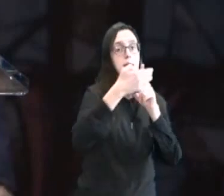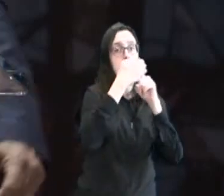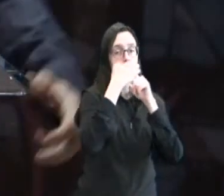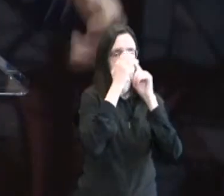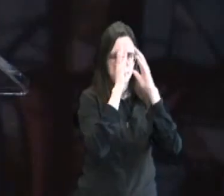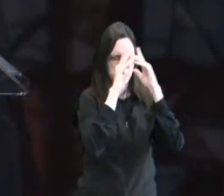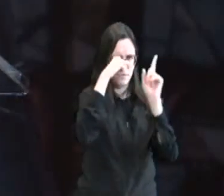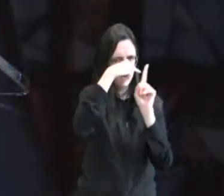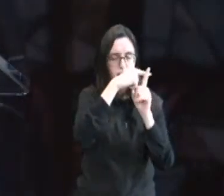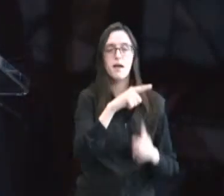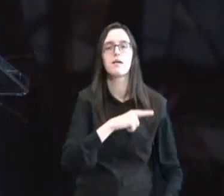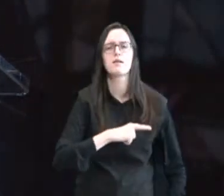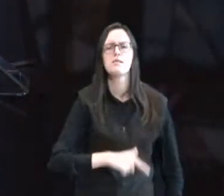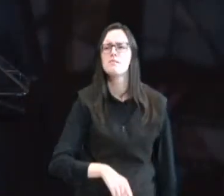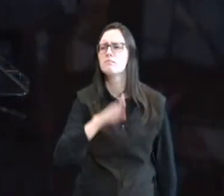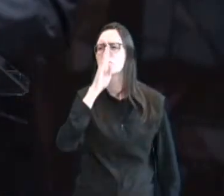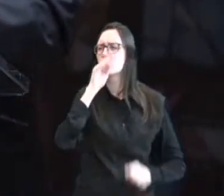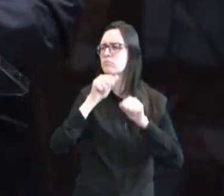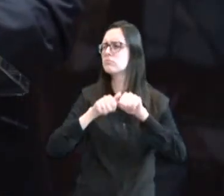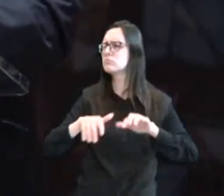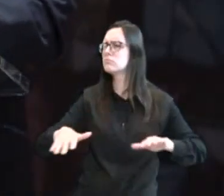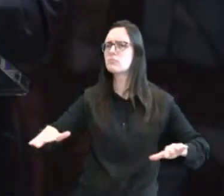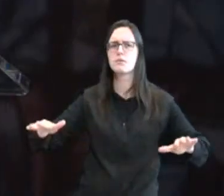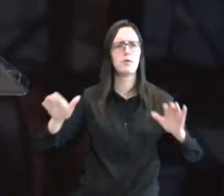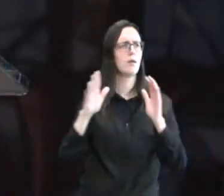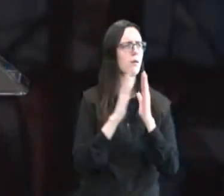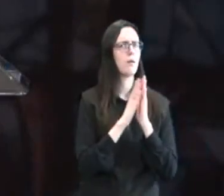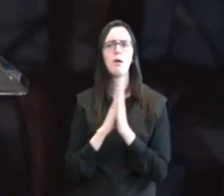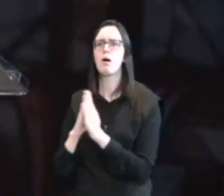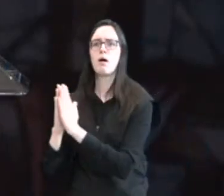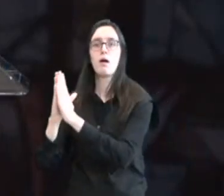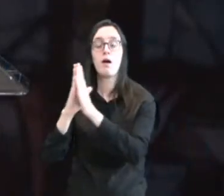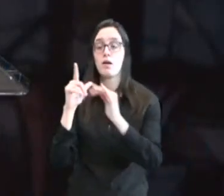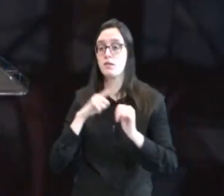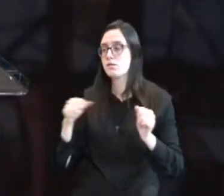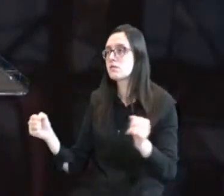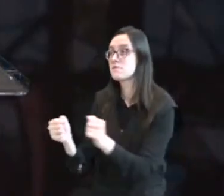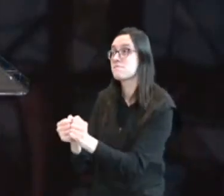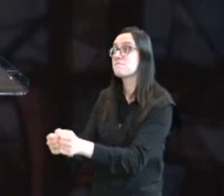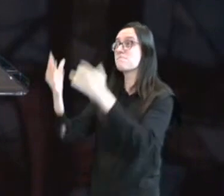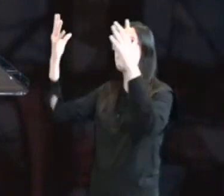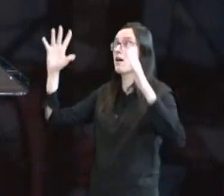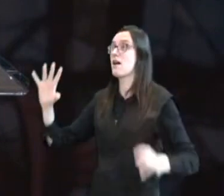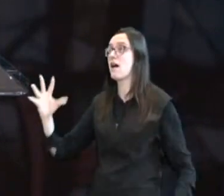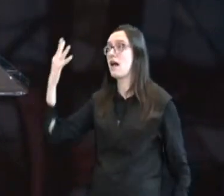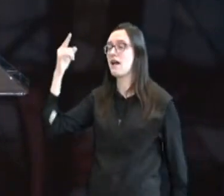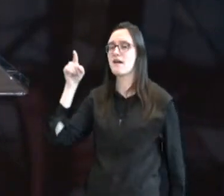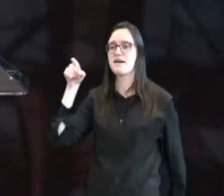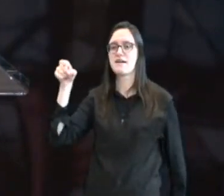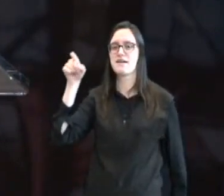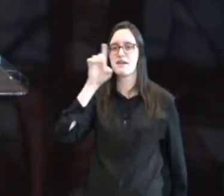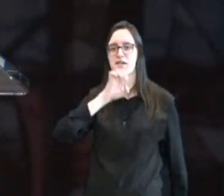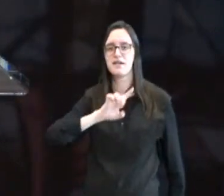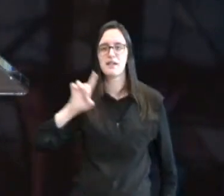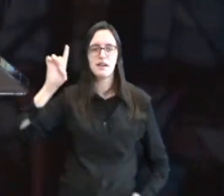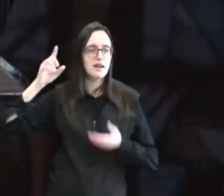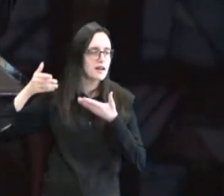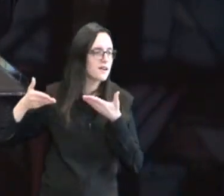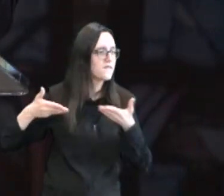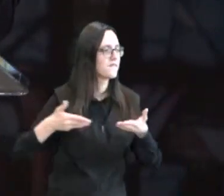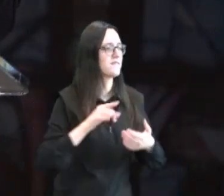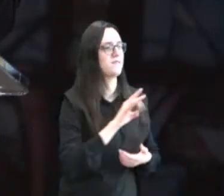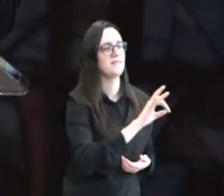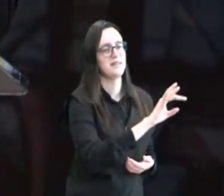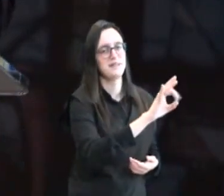igreja, há um silêncio de oração, há um milagre acontecendo, e Deus visita cada